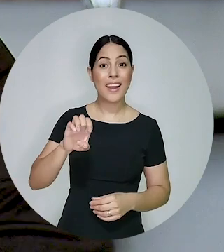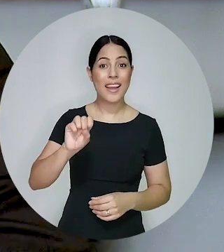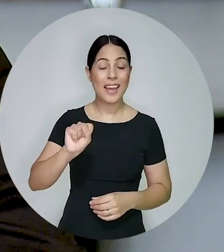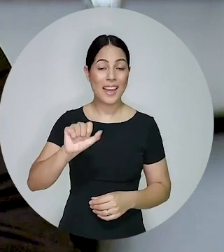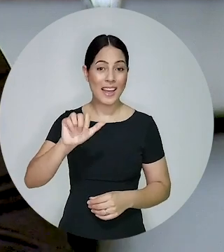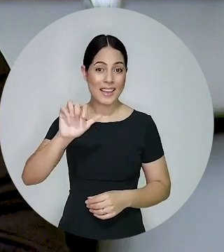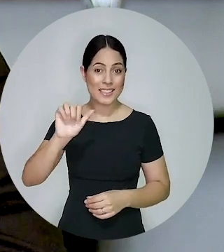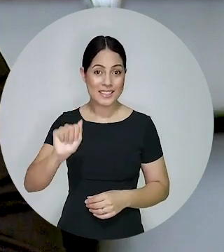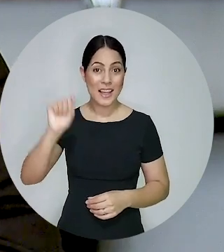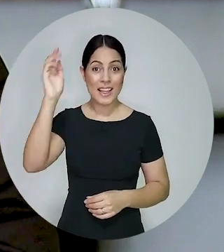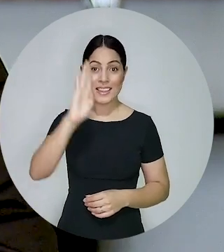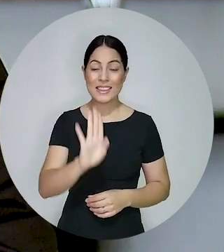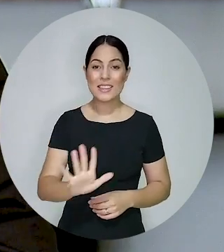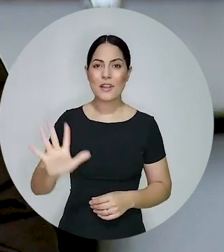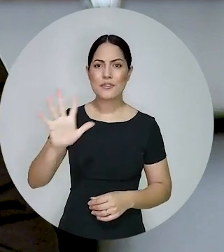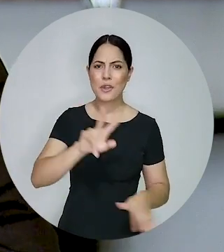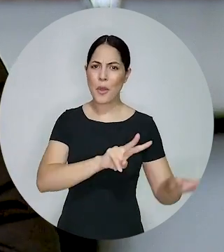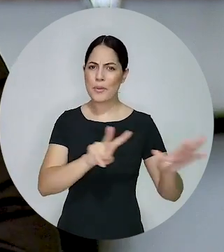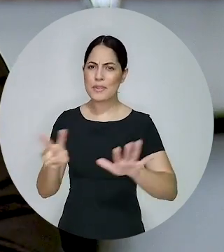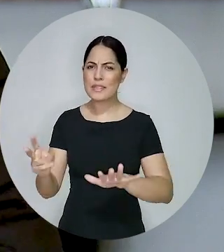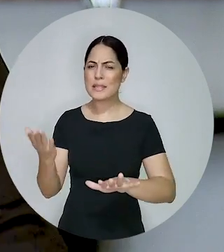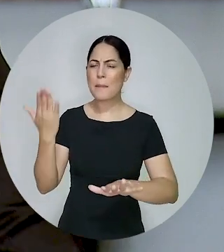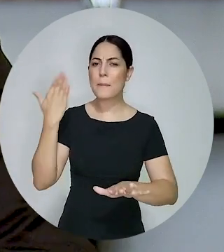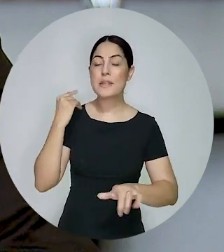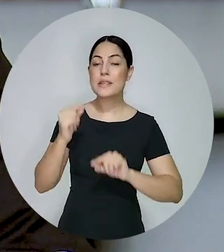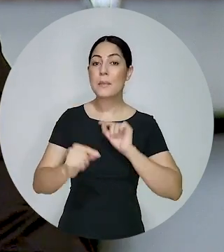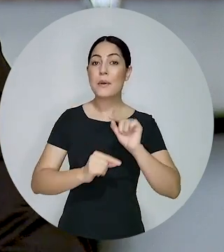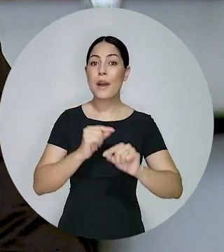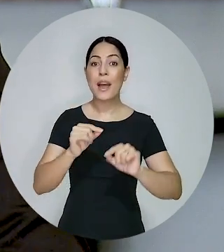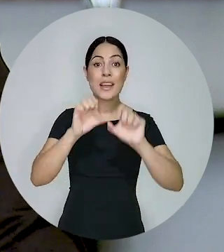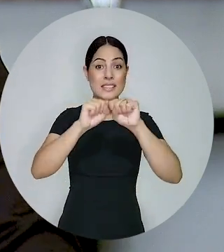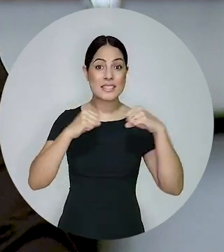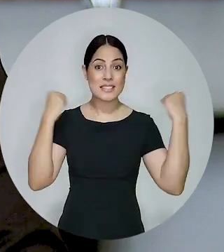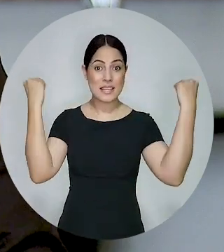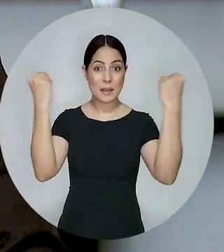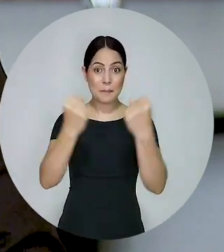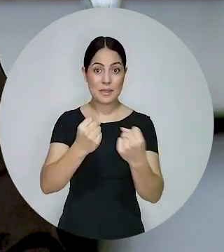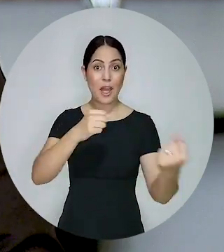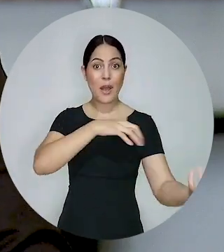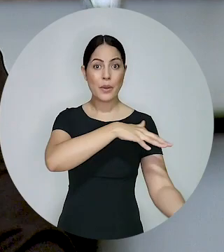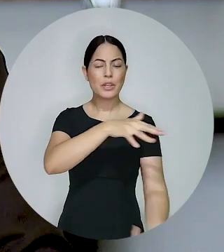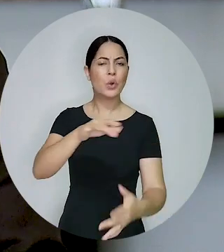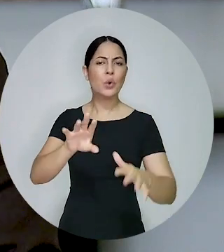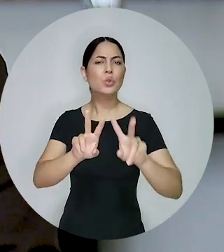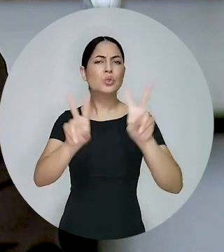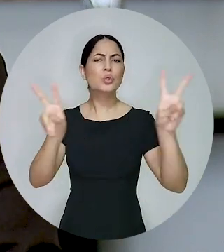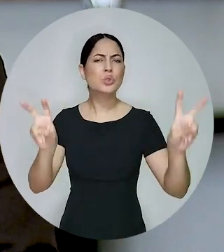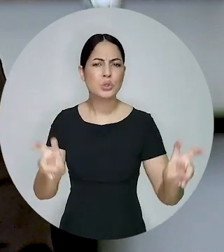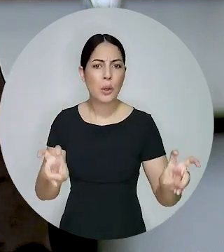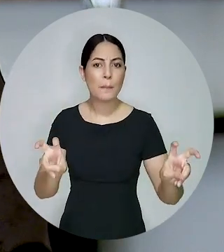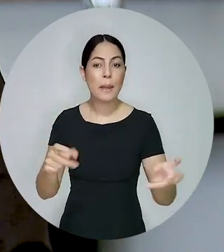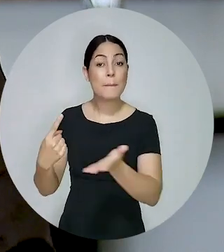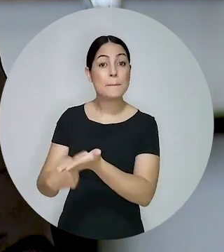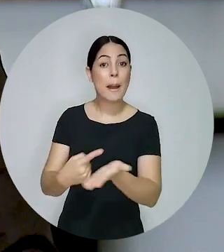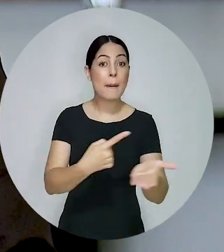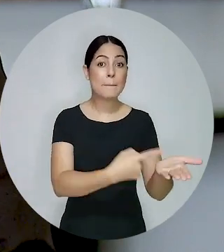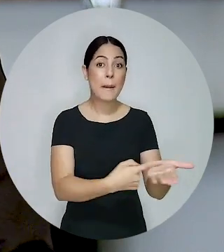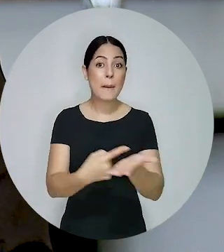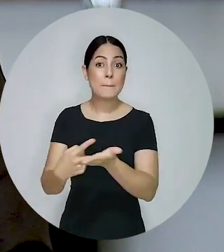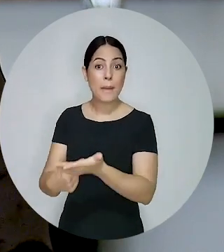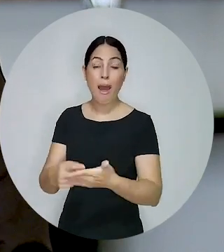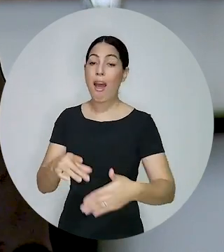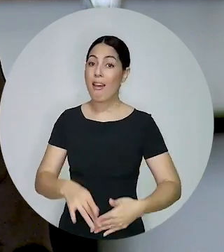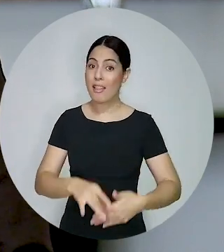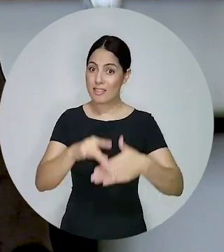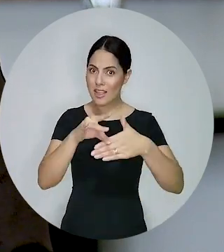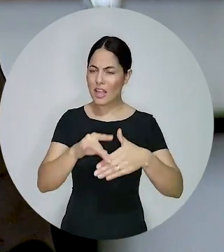A ESA Nacional realizou na última semana os trabalhos do Seminário Internacional Negociação e Liderança, a virada